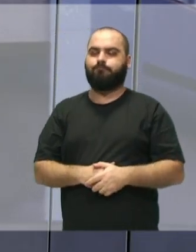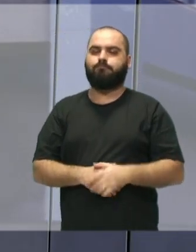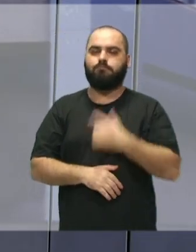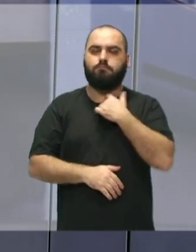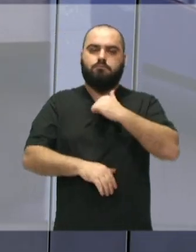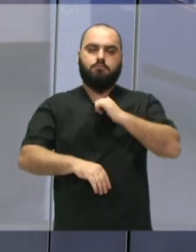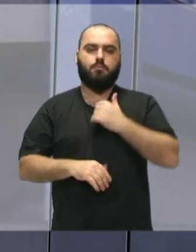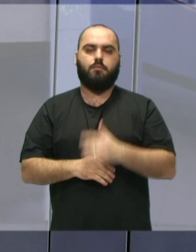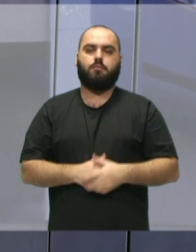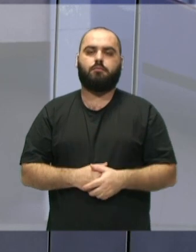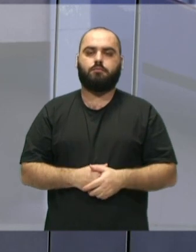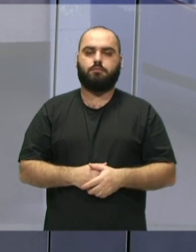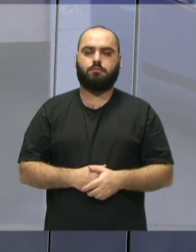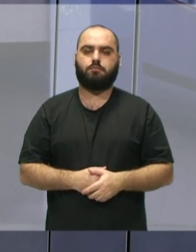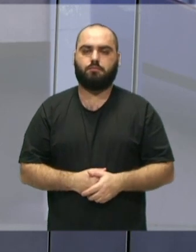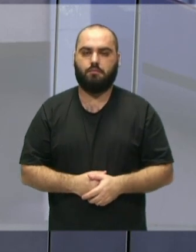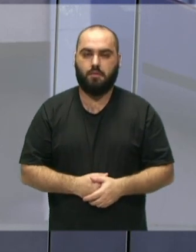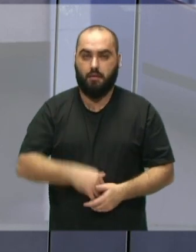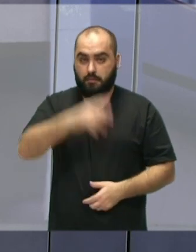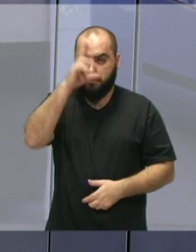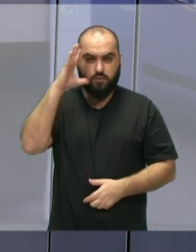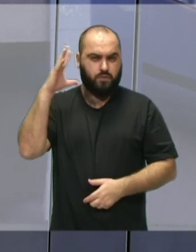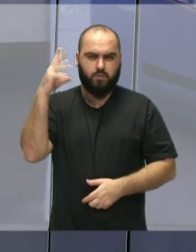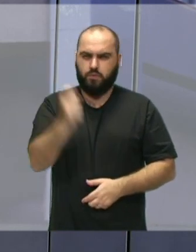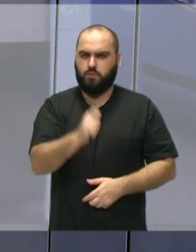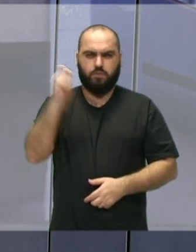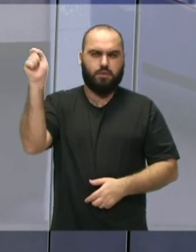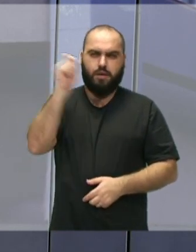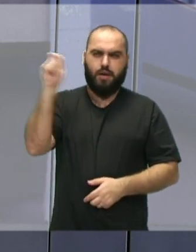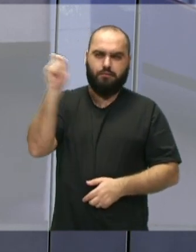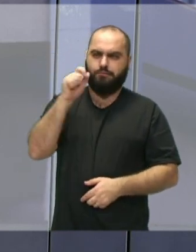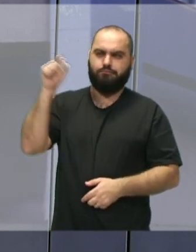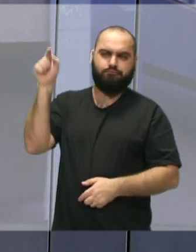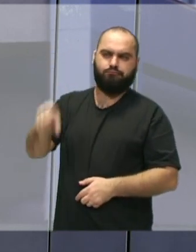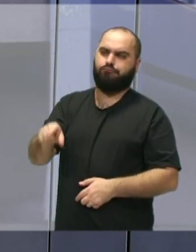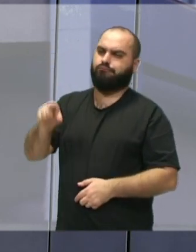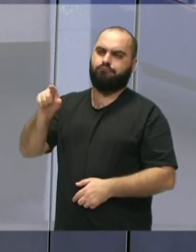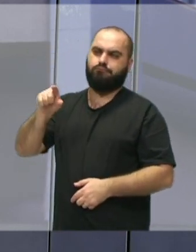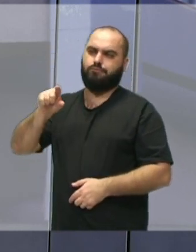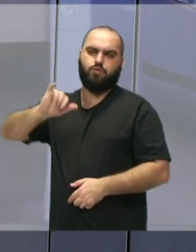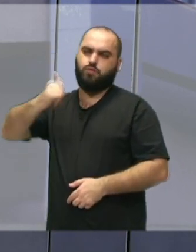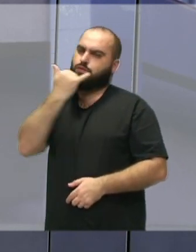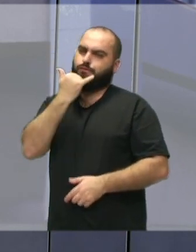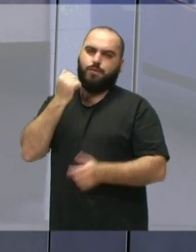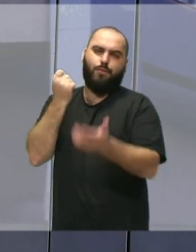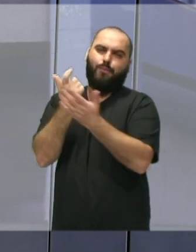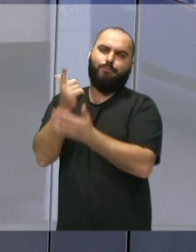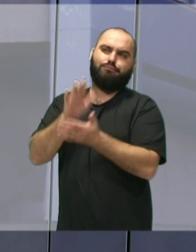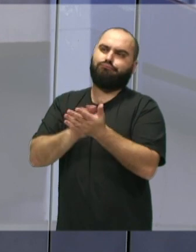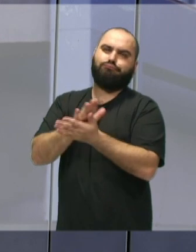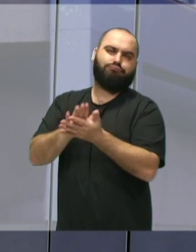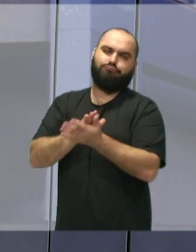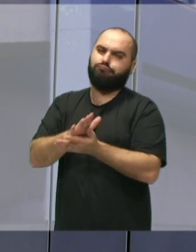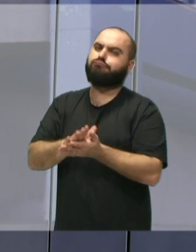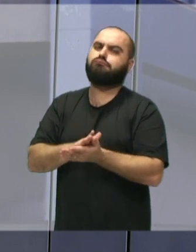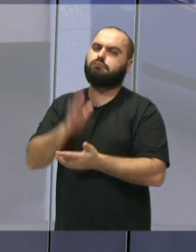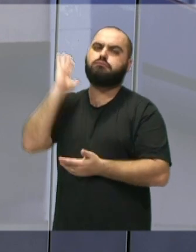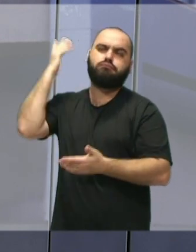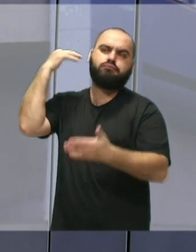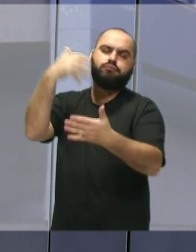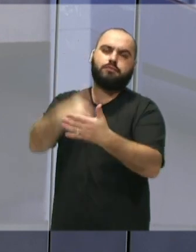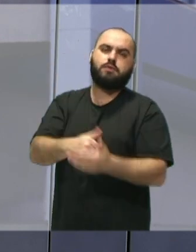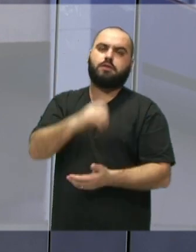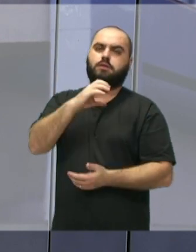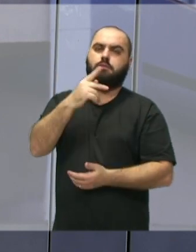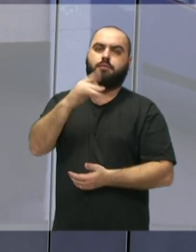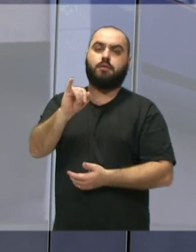prefeitura, tudo é grave. Não tem nada ali que justifique as compras. Nós falamos ao longo da CPI de um contrato